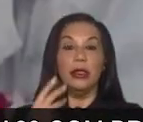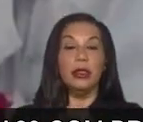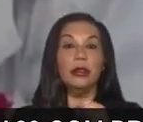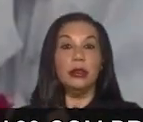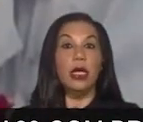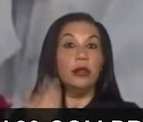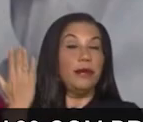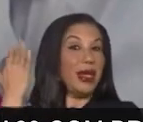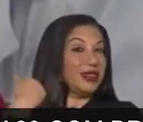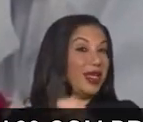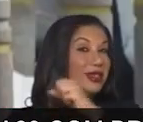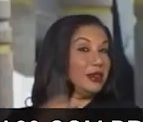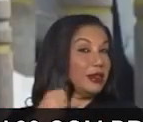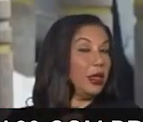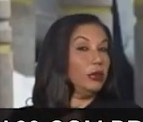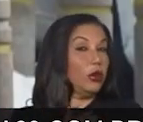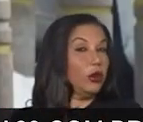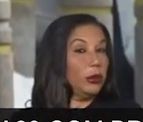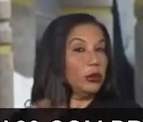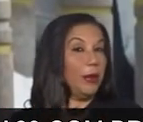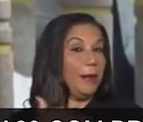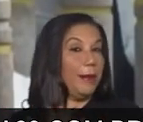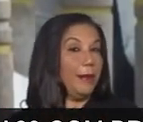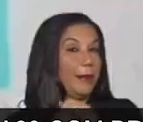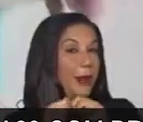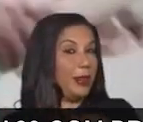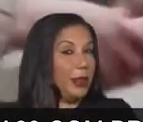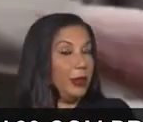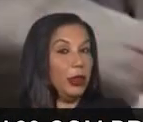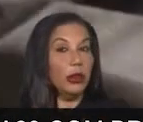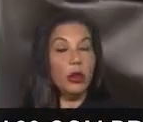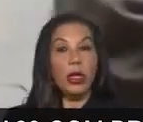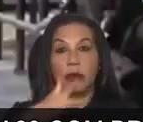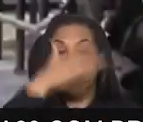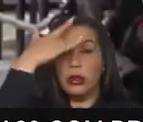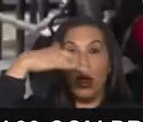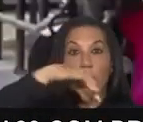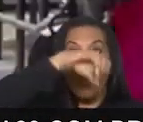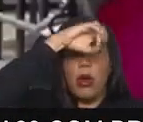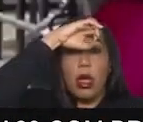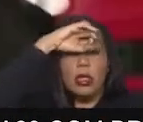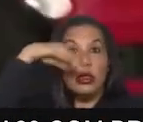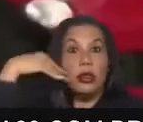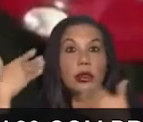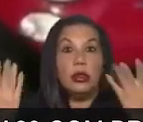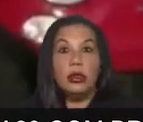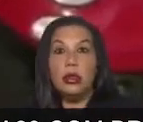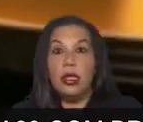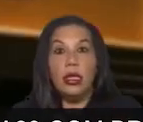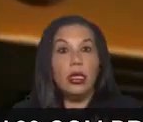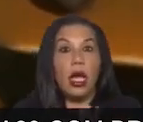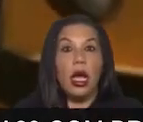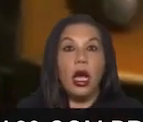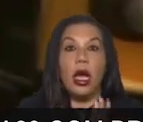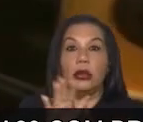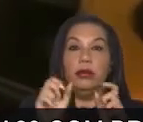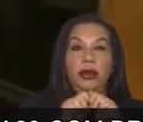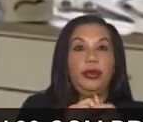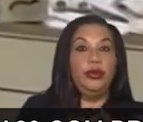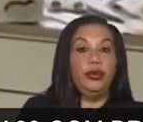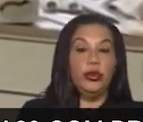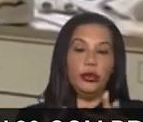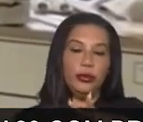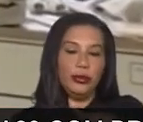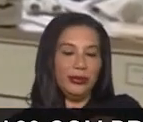uma pandemia causada pelo novo coronavírus, uma doença até então desconhecida e misteriosa que se espalhou rapidamente no planeta.